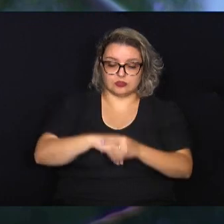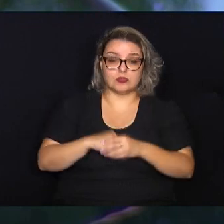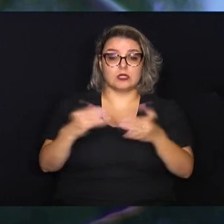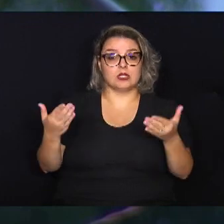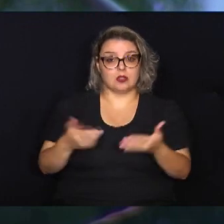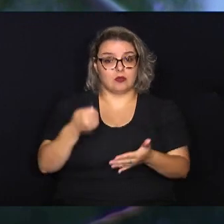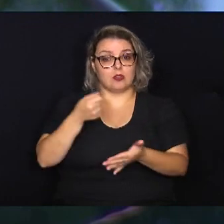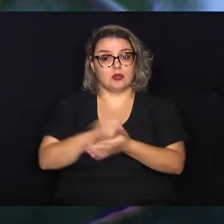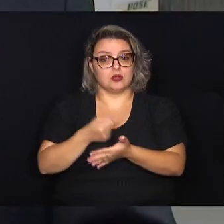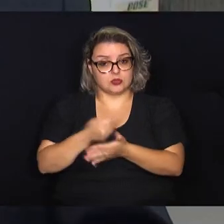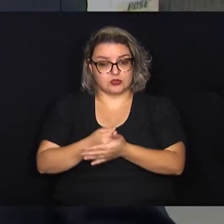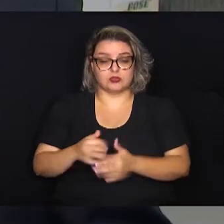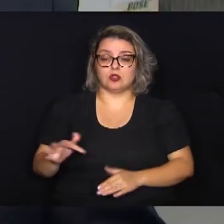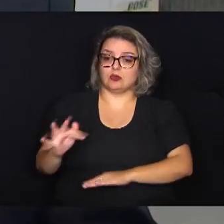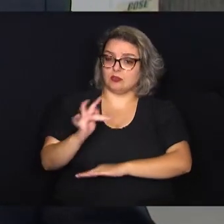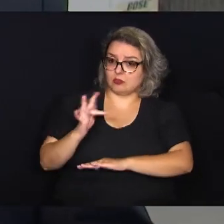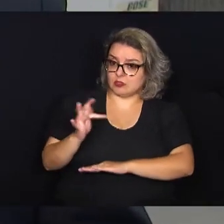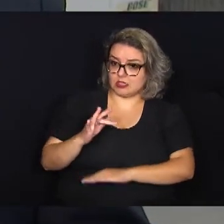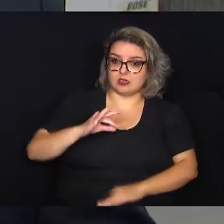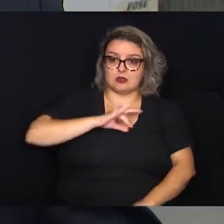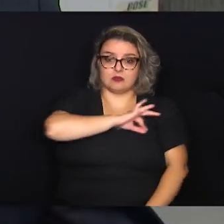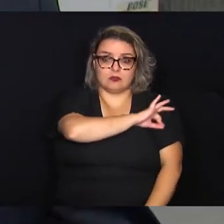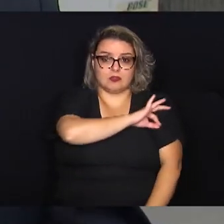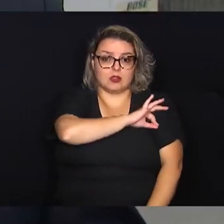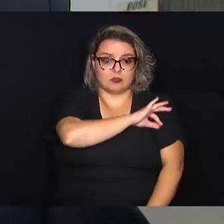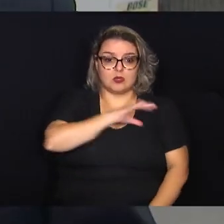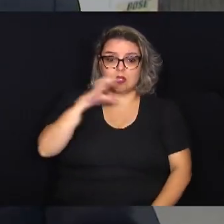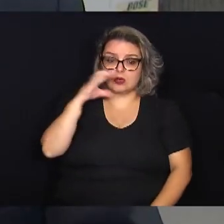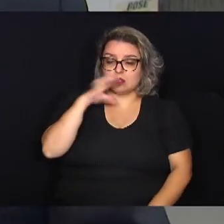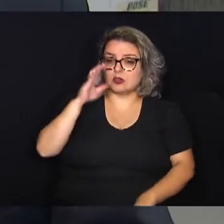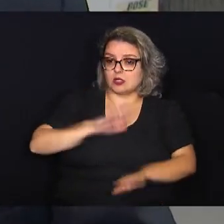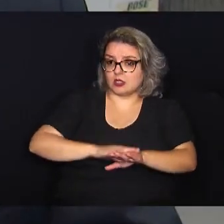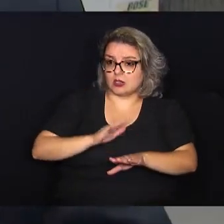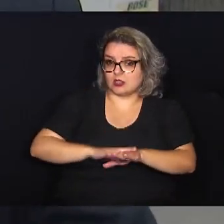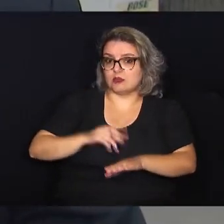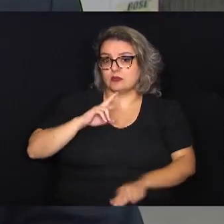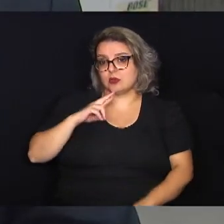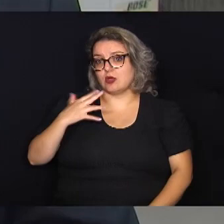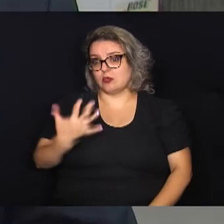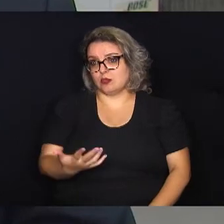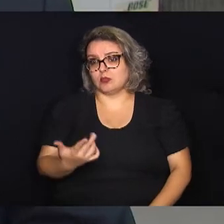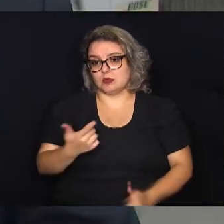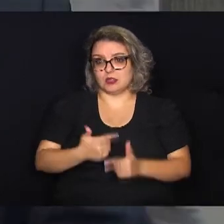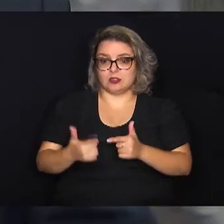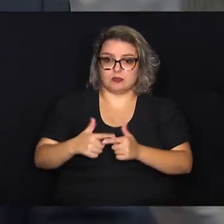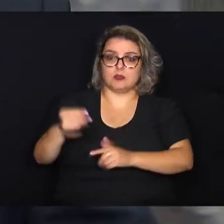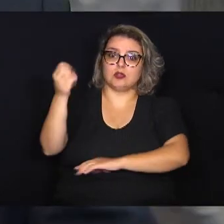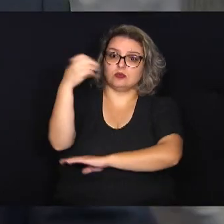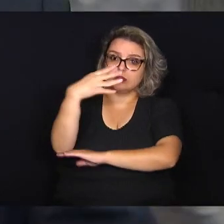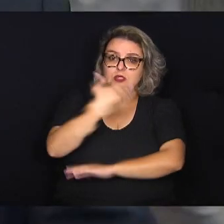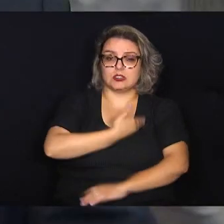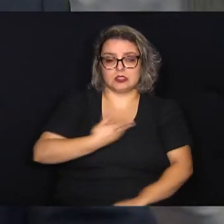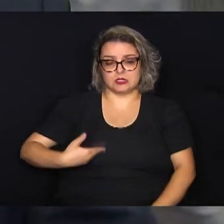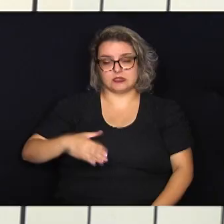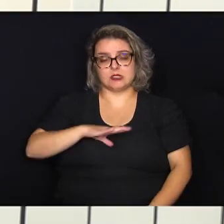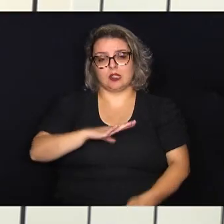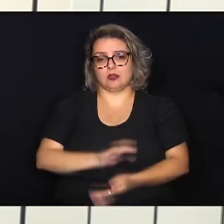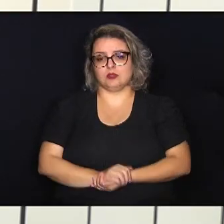cobrando e formalizando a prefeitura para que tome providências e que resolva esse problema da iluminação pública na cidade.